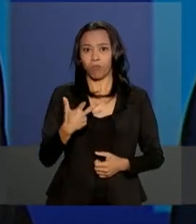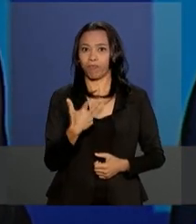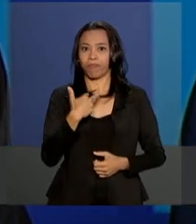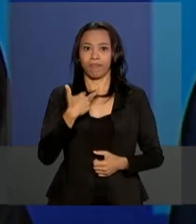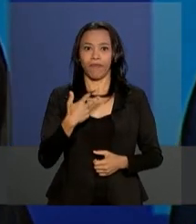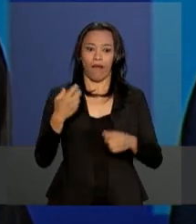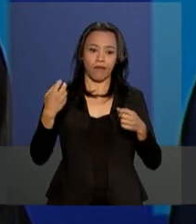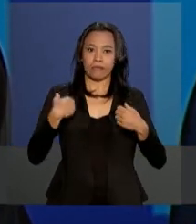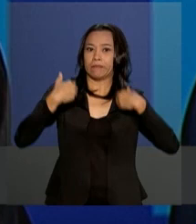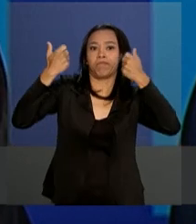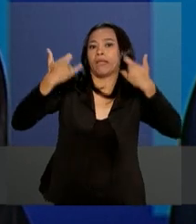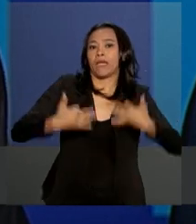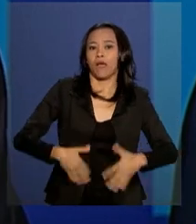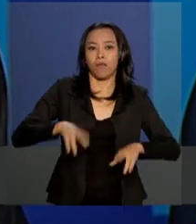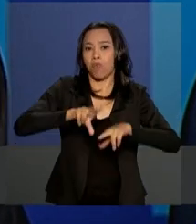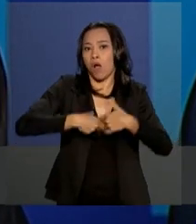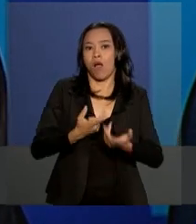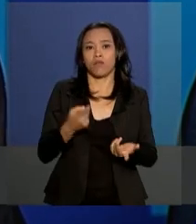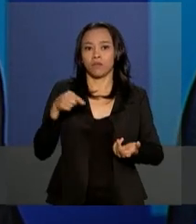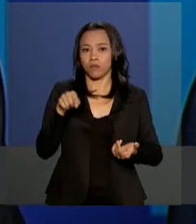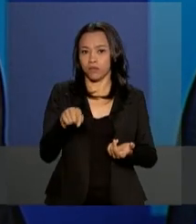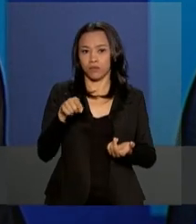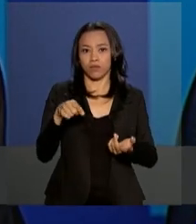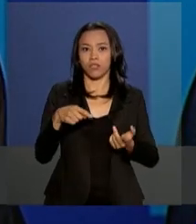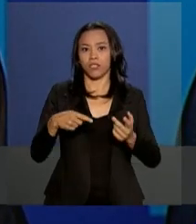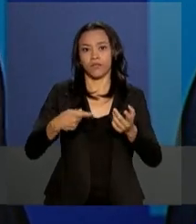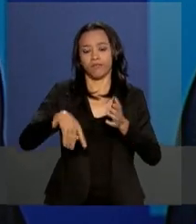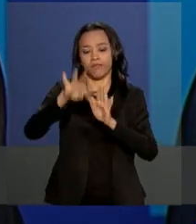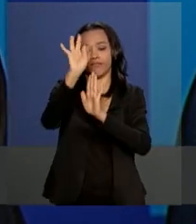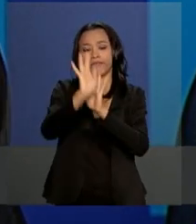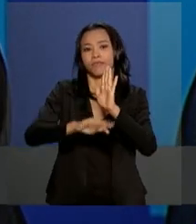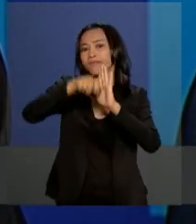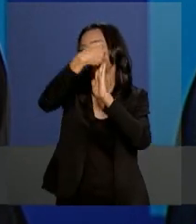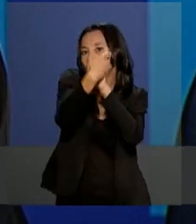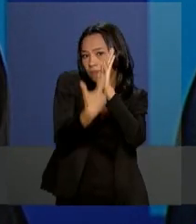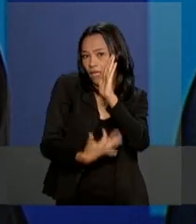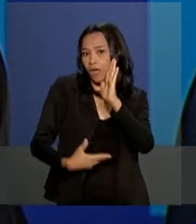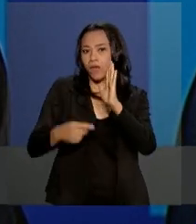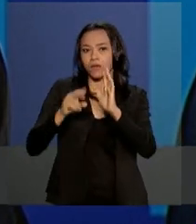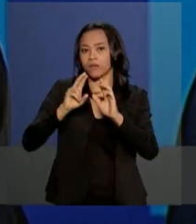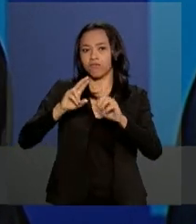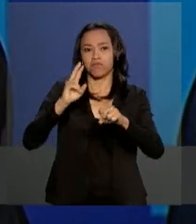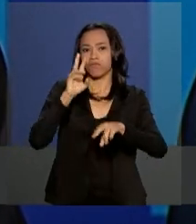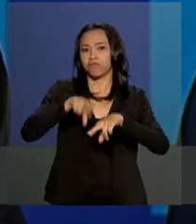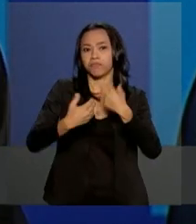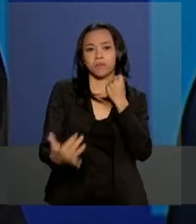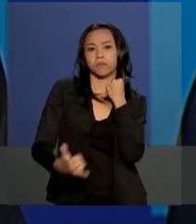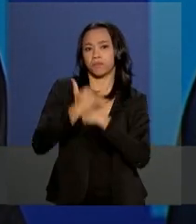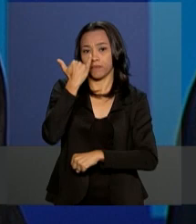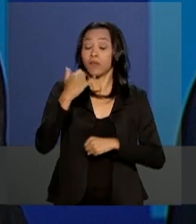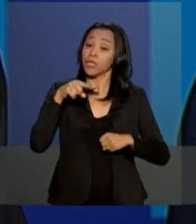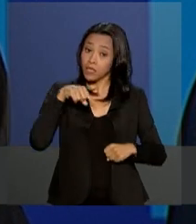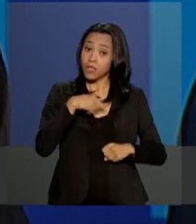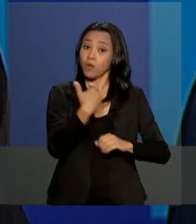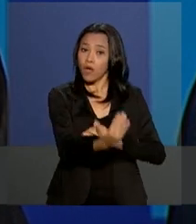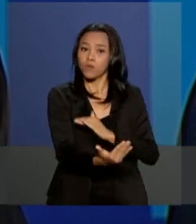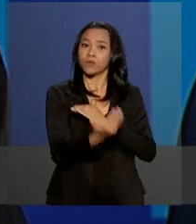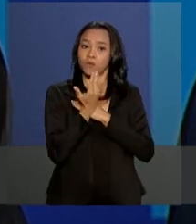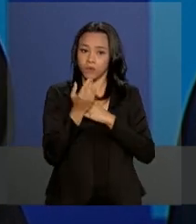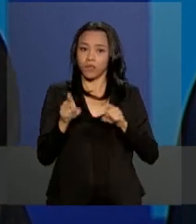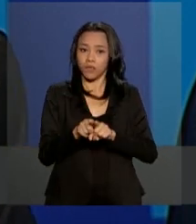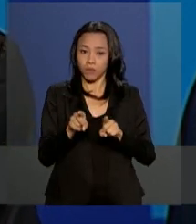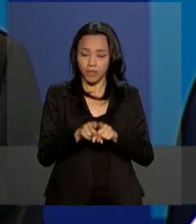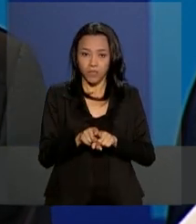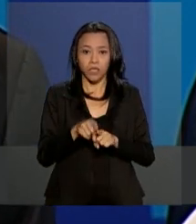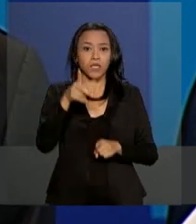esse é o único motivo seria a ser irresponsável eu entendo que isso também contribui assim como a